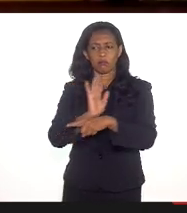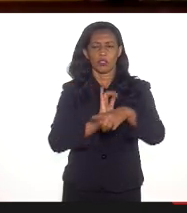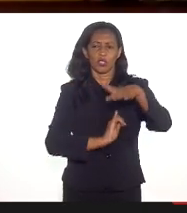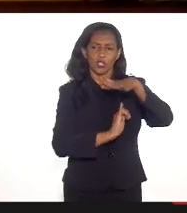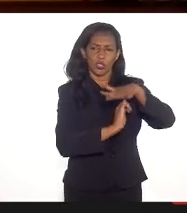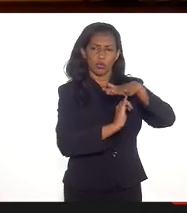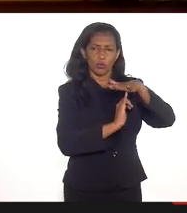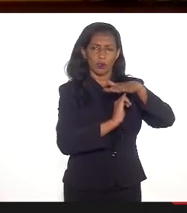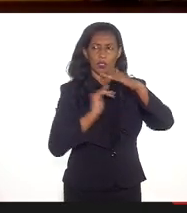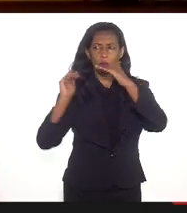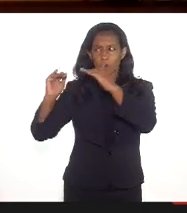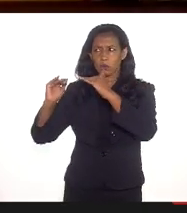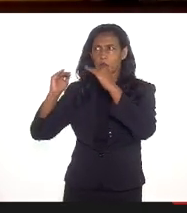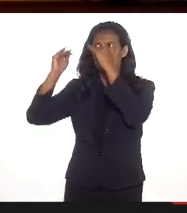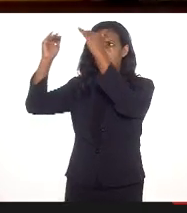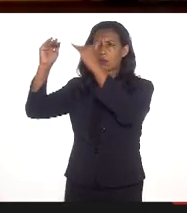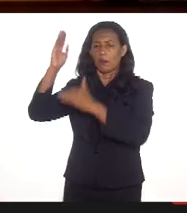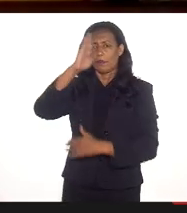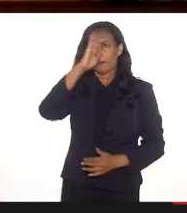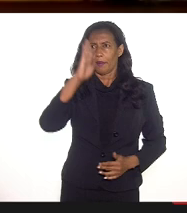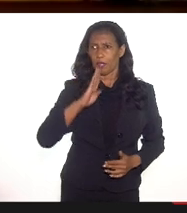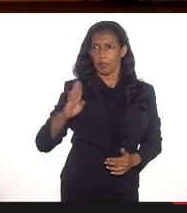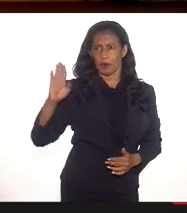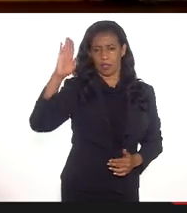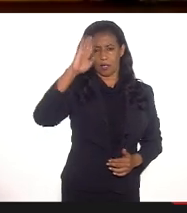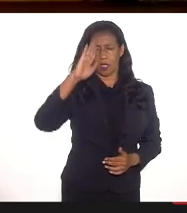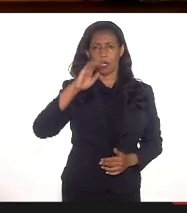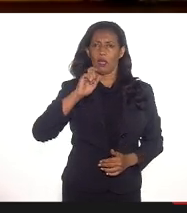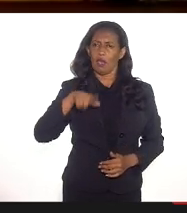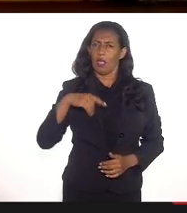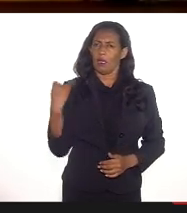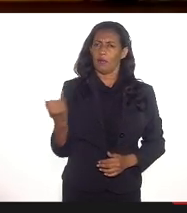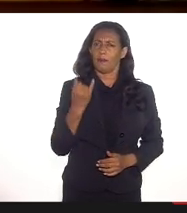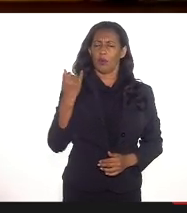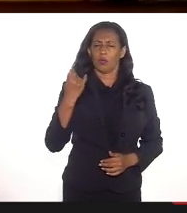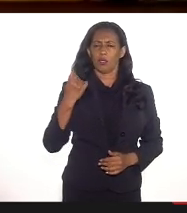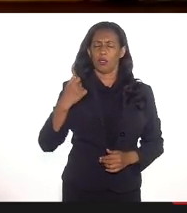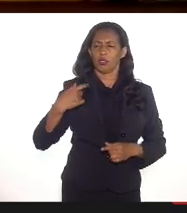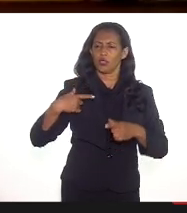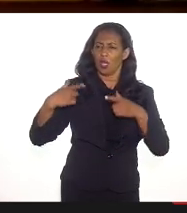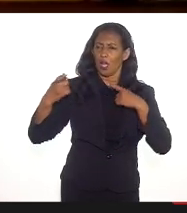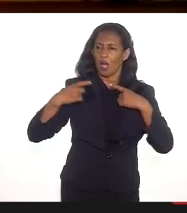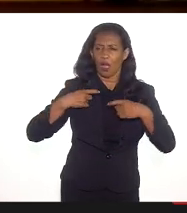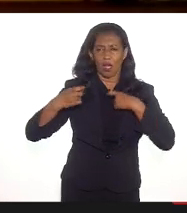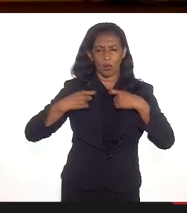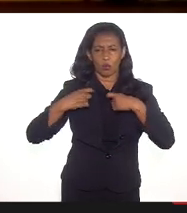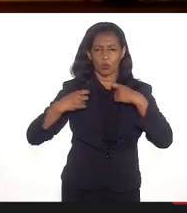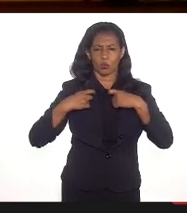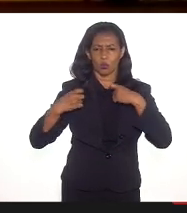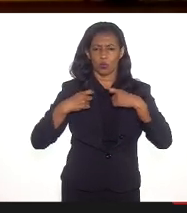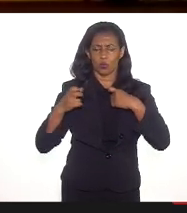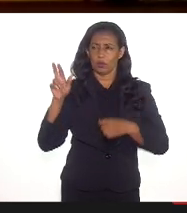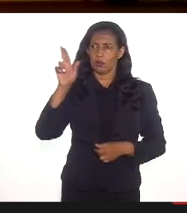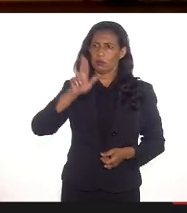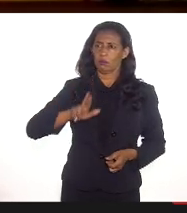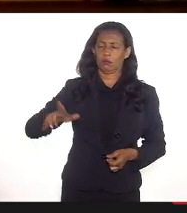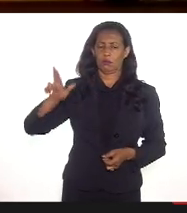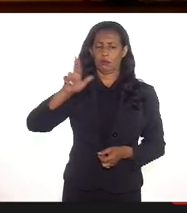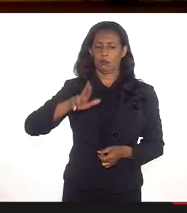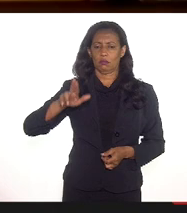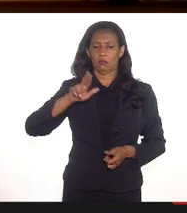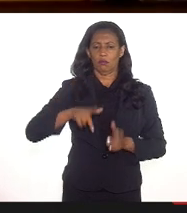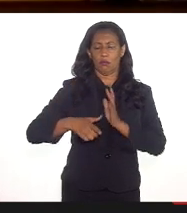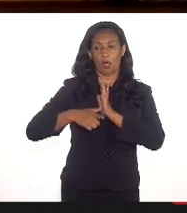superior brasileiras, dentre elas a importante luta da autonomia universitária, que a gente tem conseguido